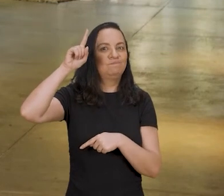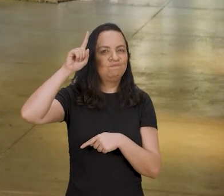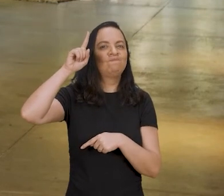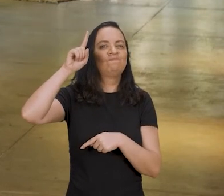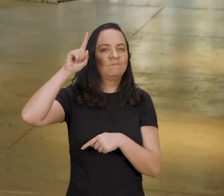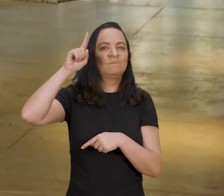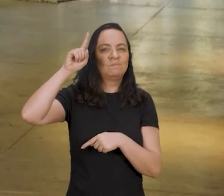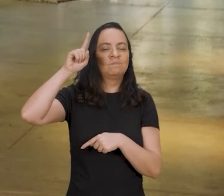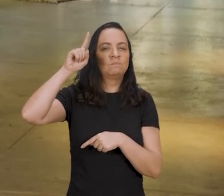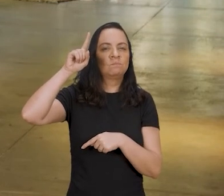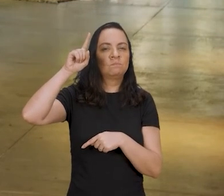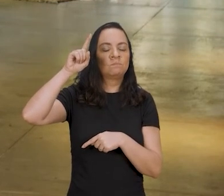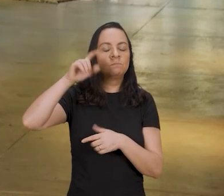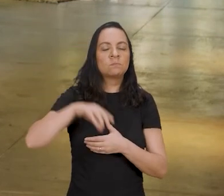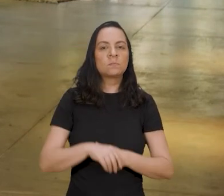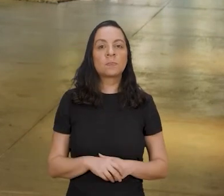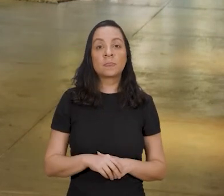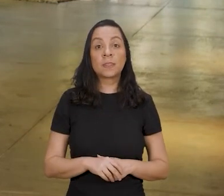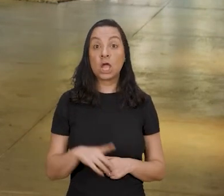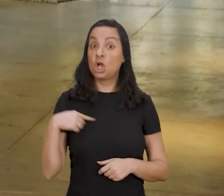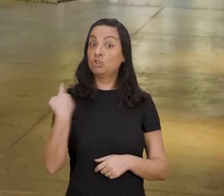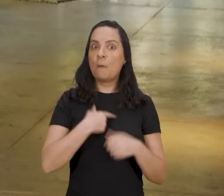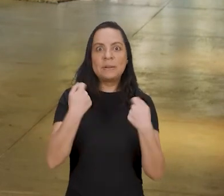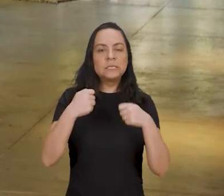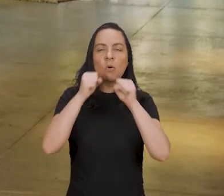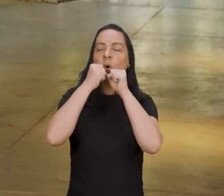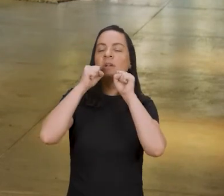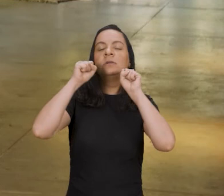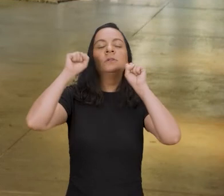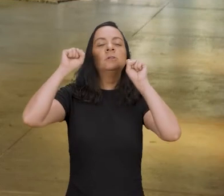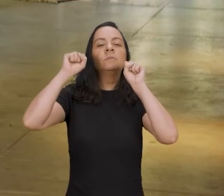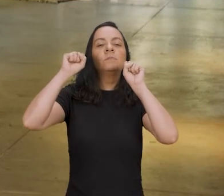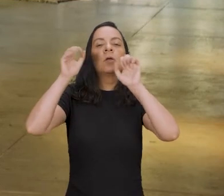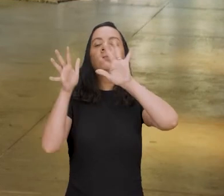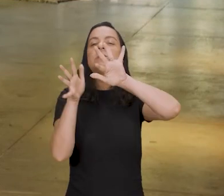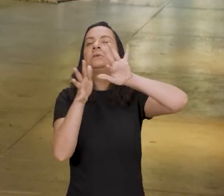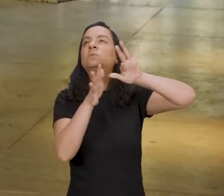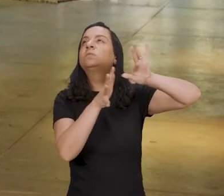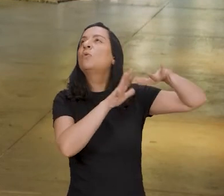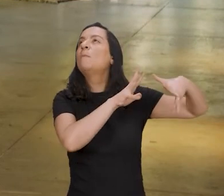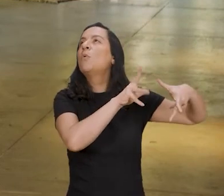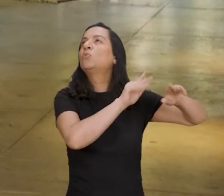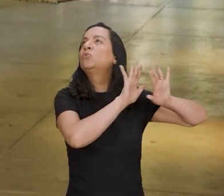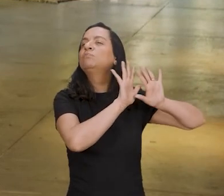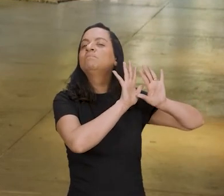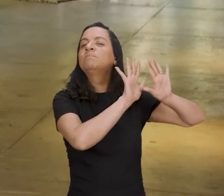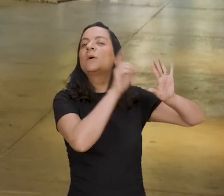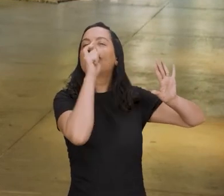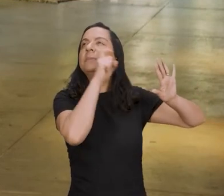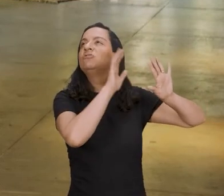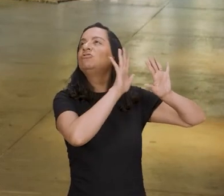nossas melhores perspectivas. Precisamos, logo quando acordamos, deixar toda a realidade, peso,